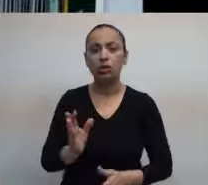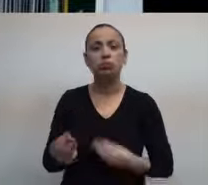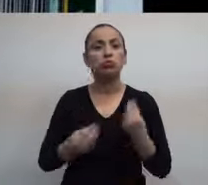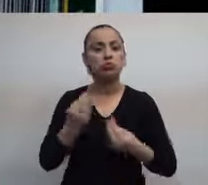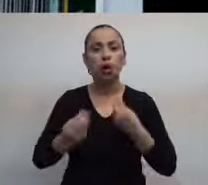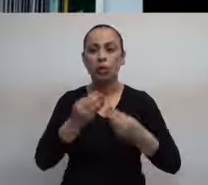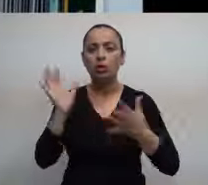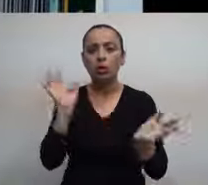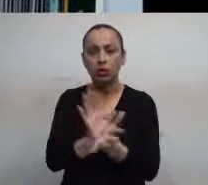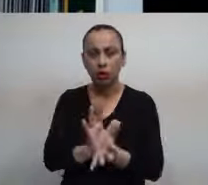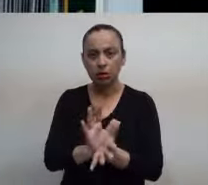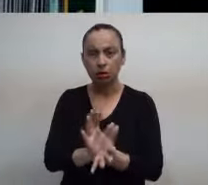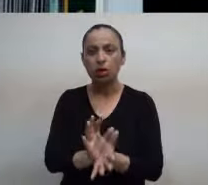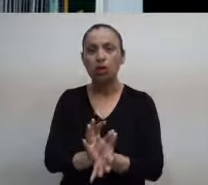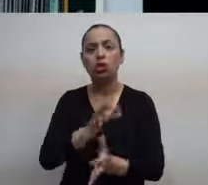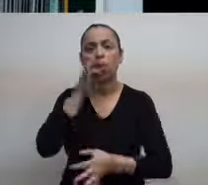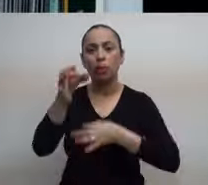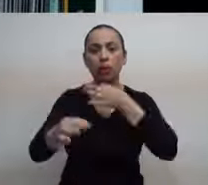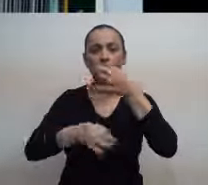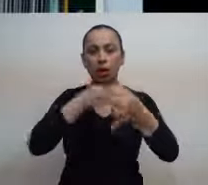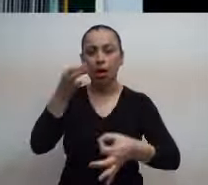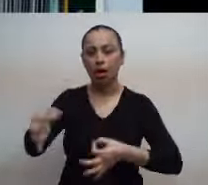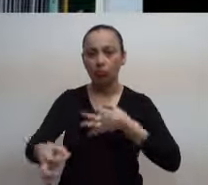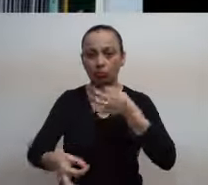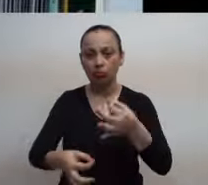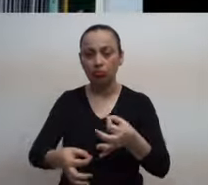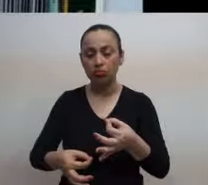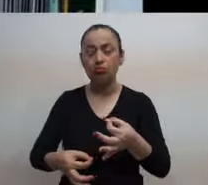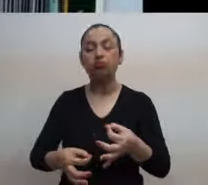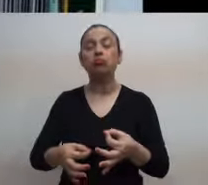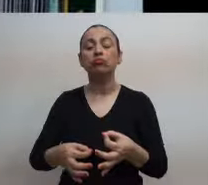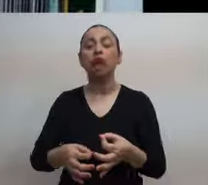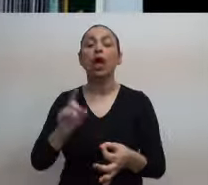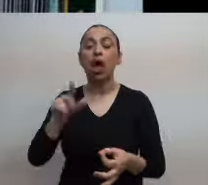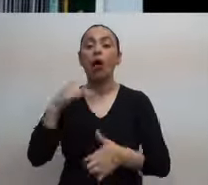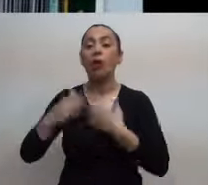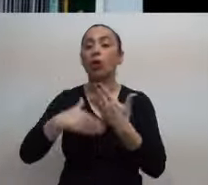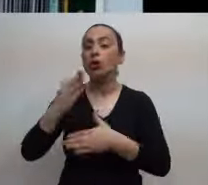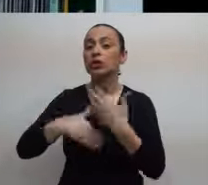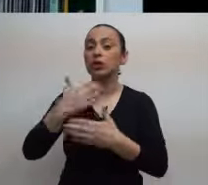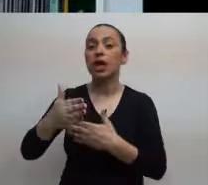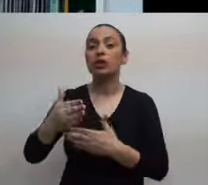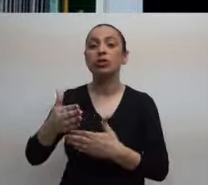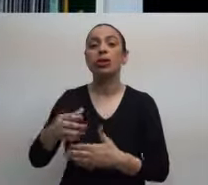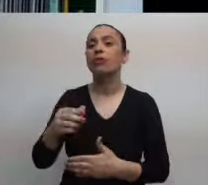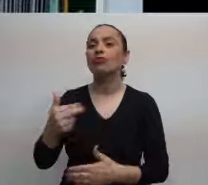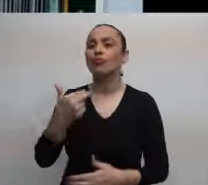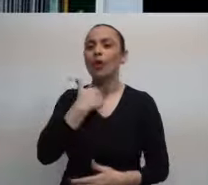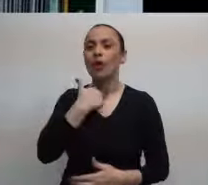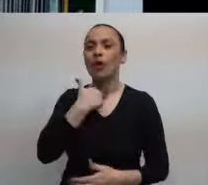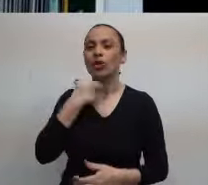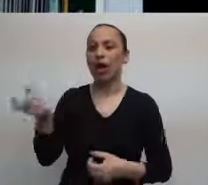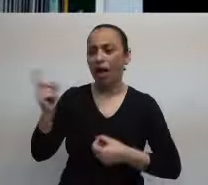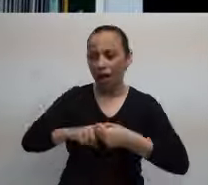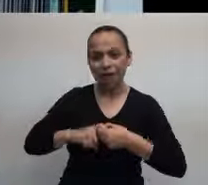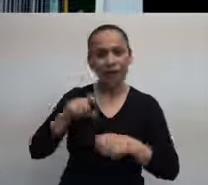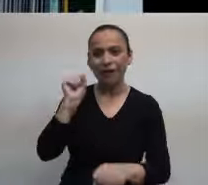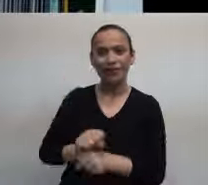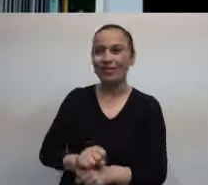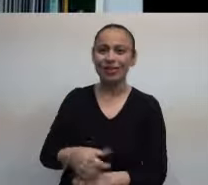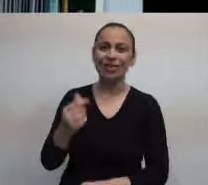independentemente das questões e opiniões formadas, ela é um processo que não pode ser revertido.